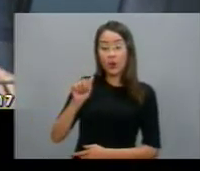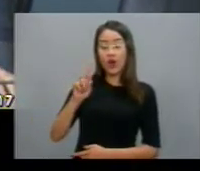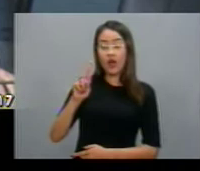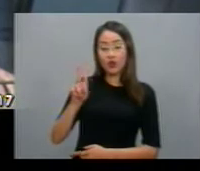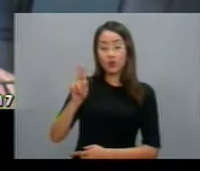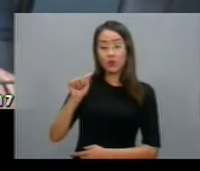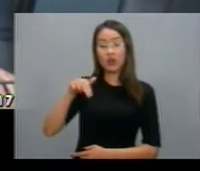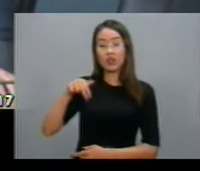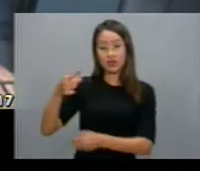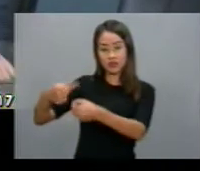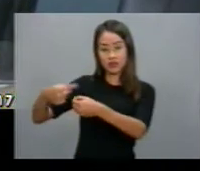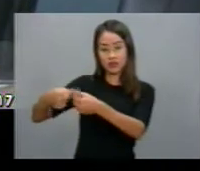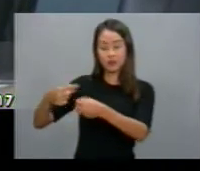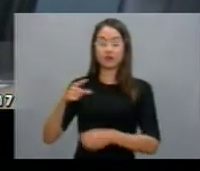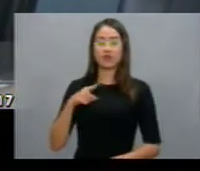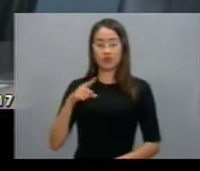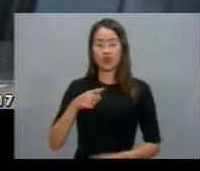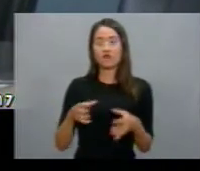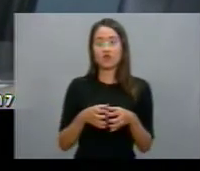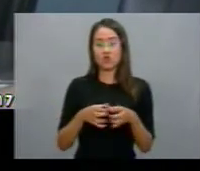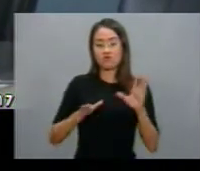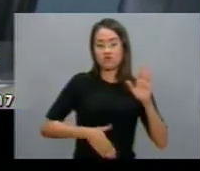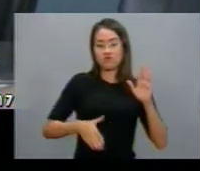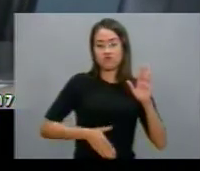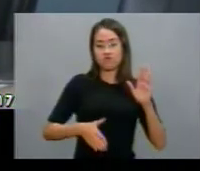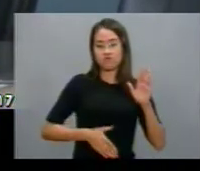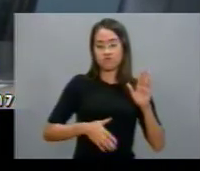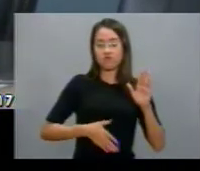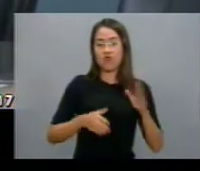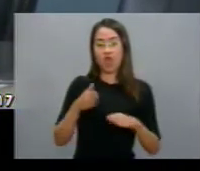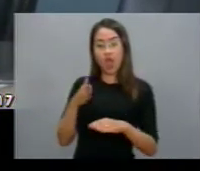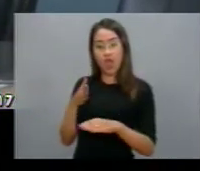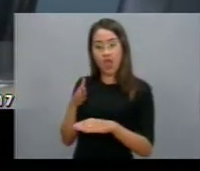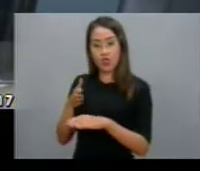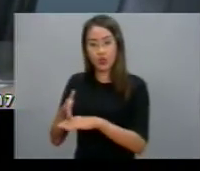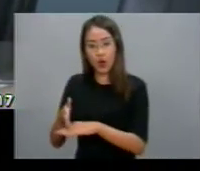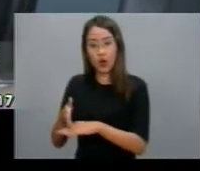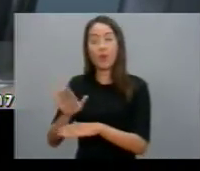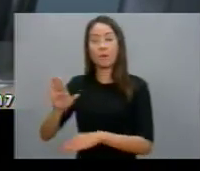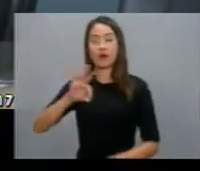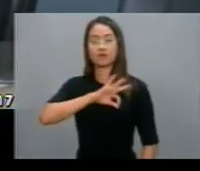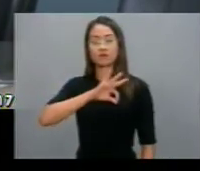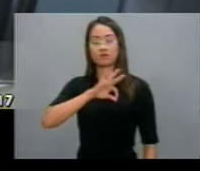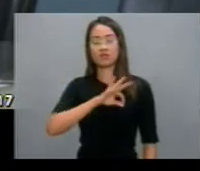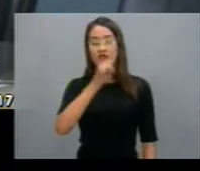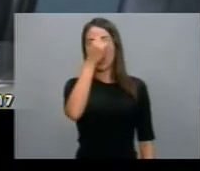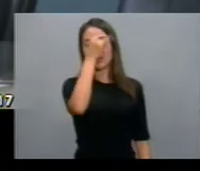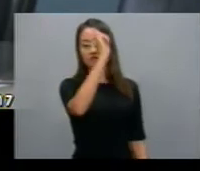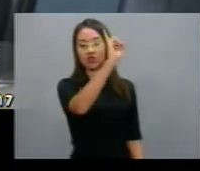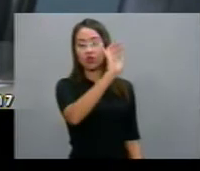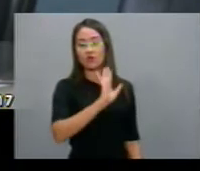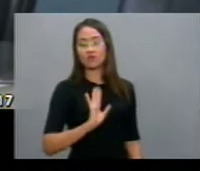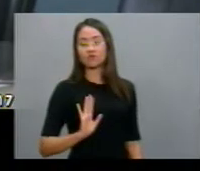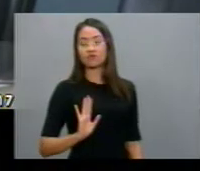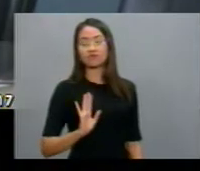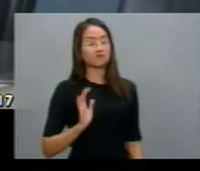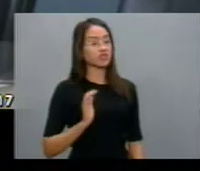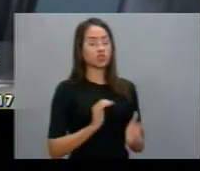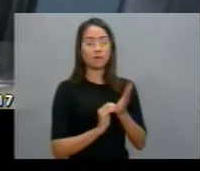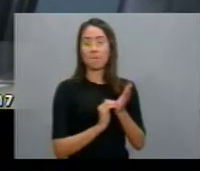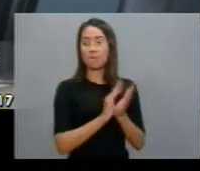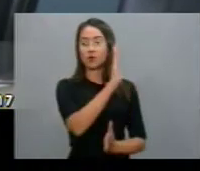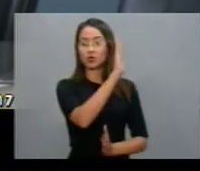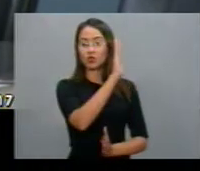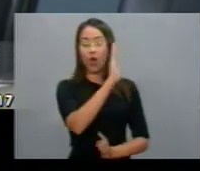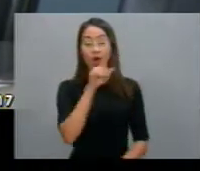doutora Silvana, pudesse assaltar a agência bancária e pudesse tocar o terror na cidade. Bandidos vieram a tombar de forma justa e